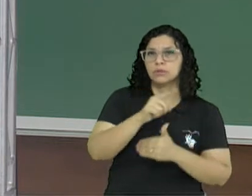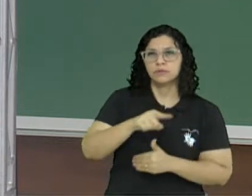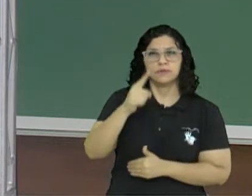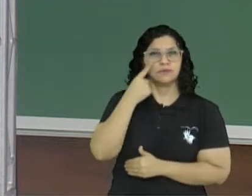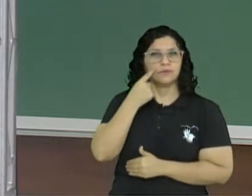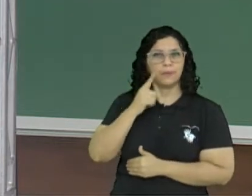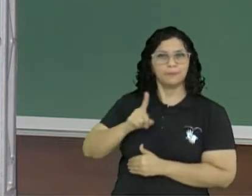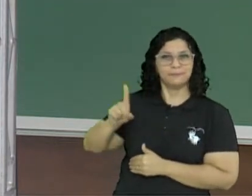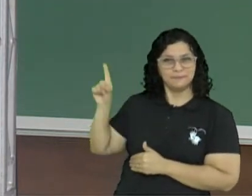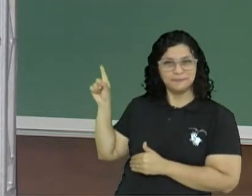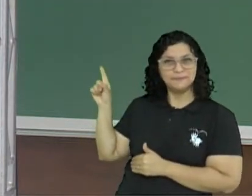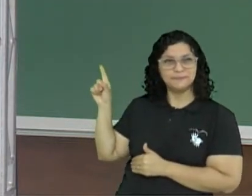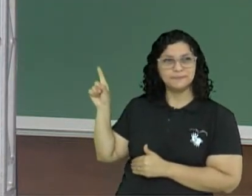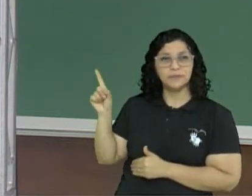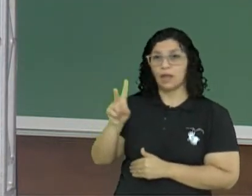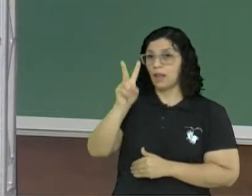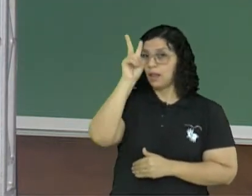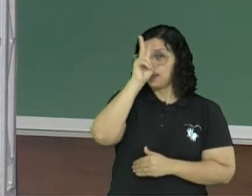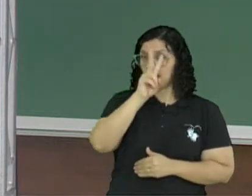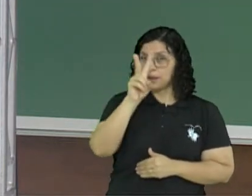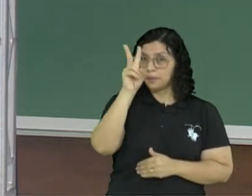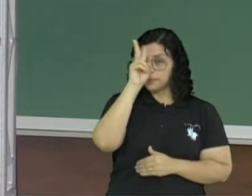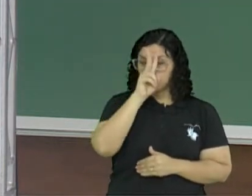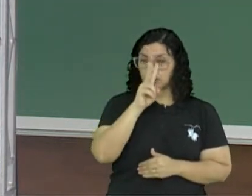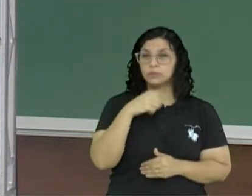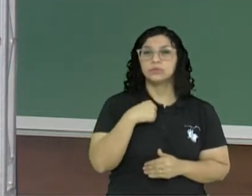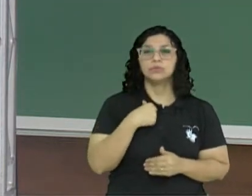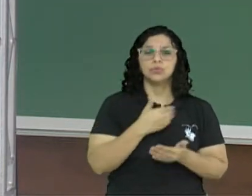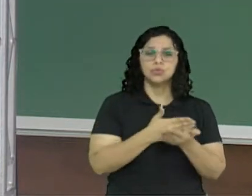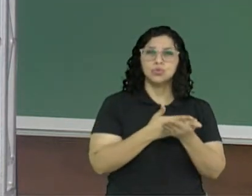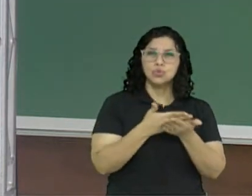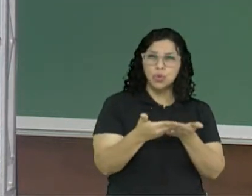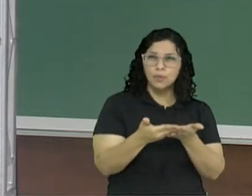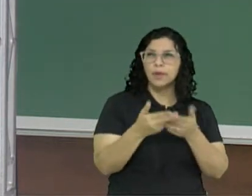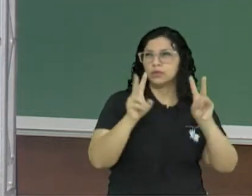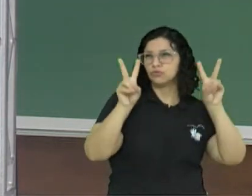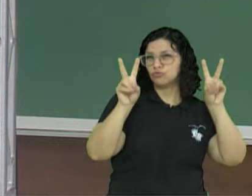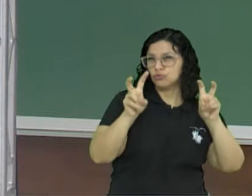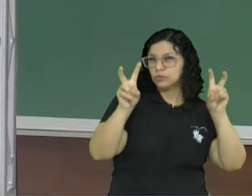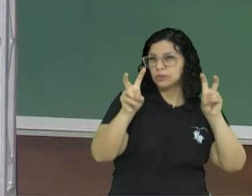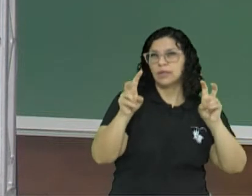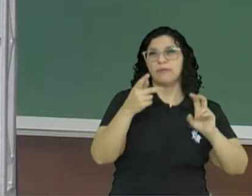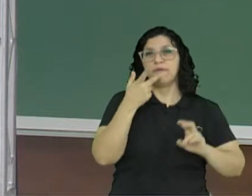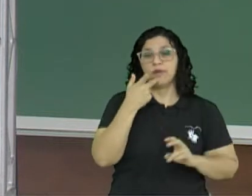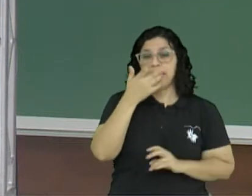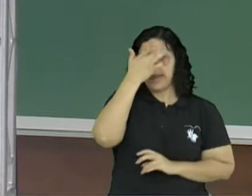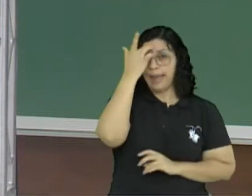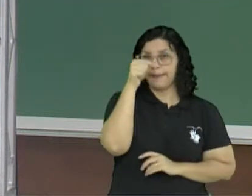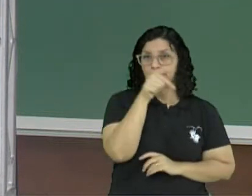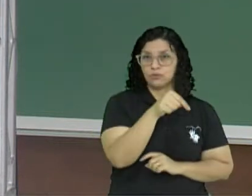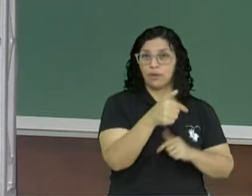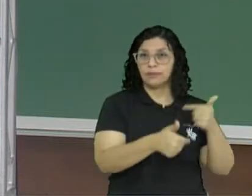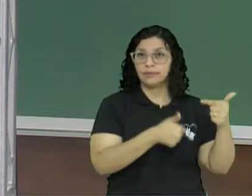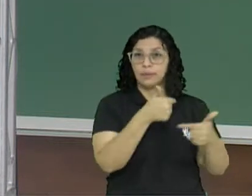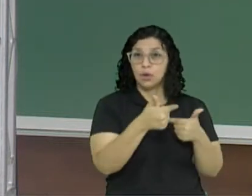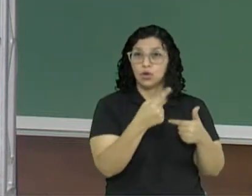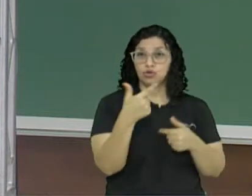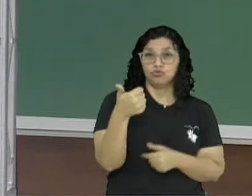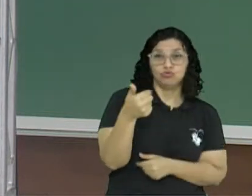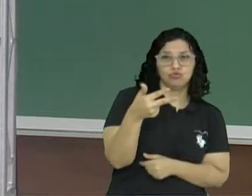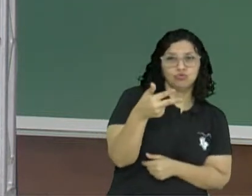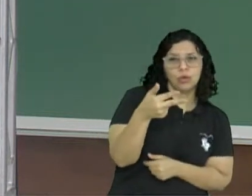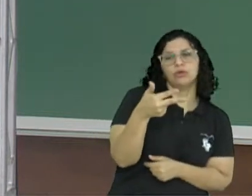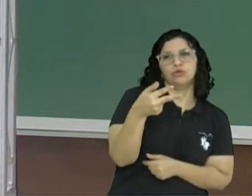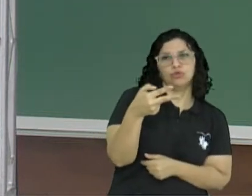vocês? Relembrando, lá no nosso enunciado, diz que se a pessoa trabalhar o ano